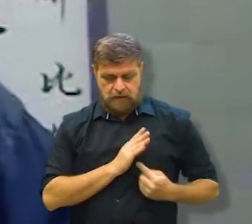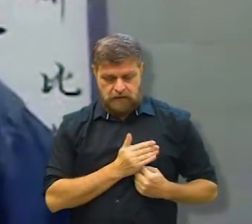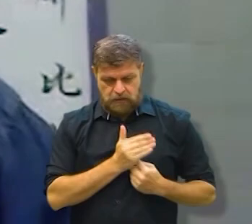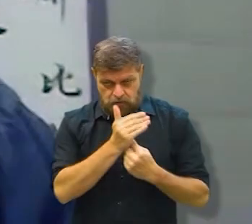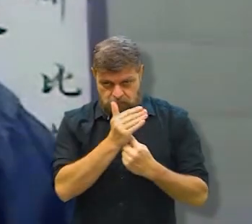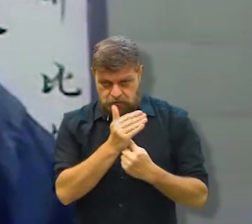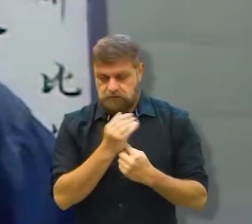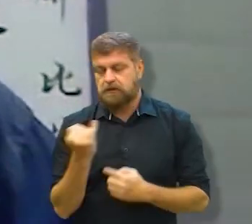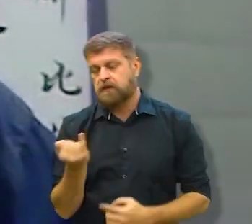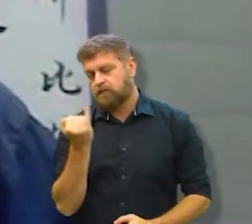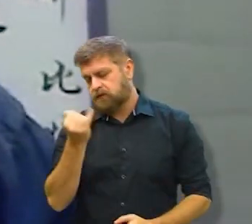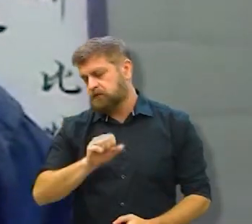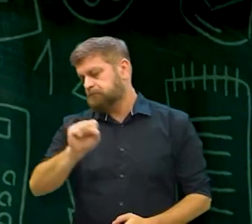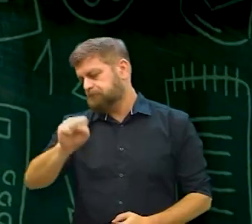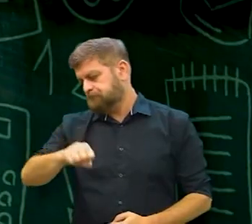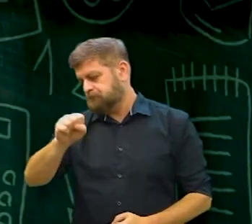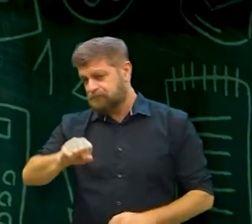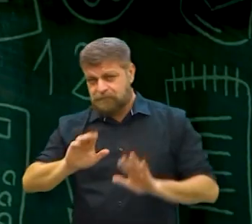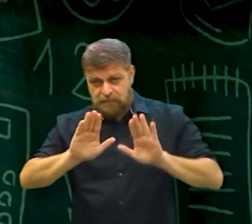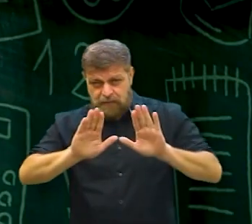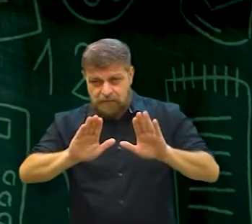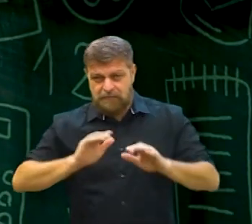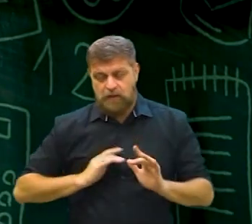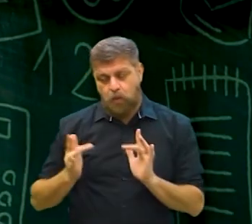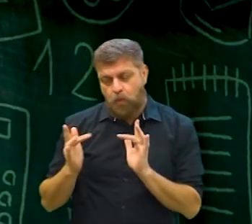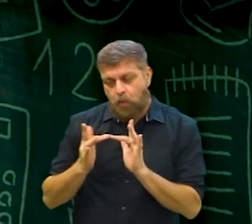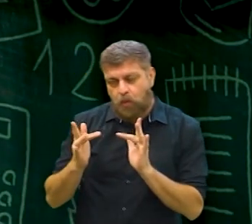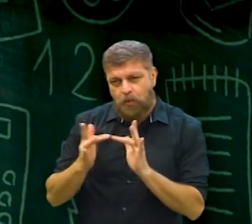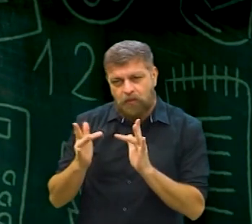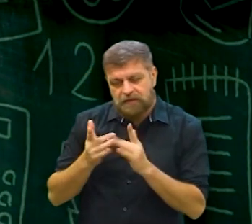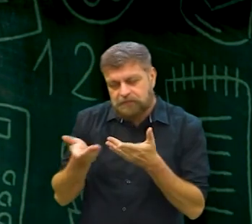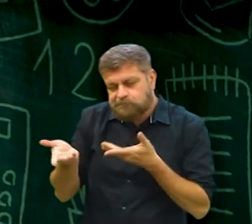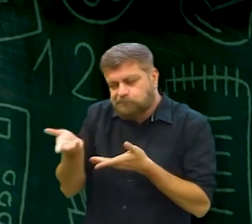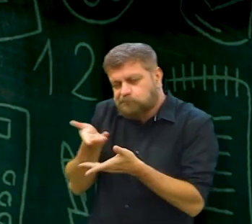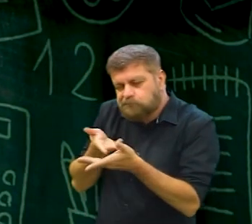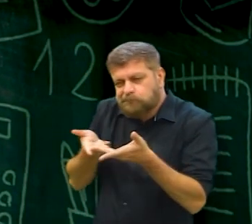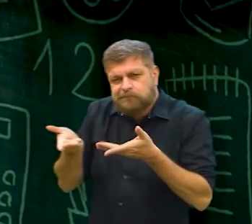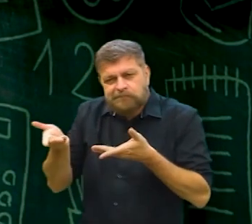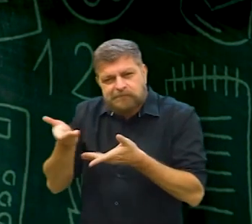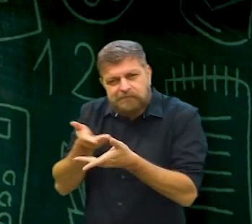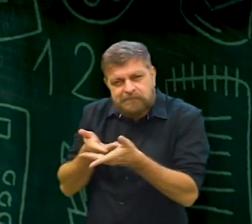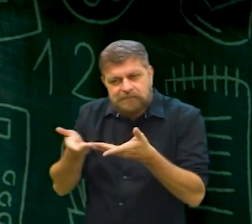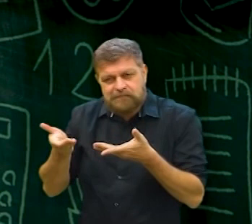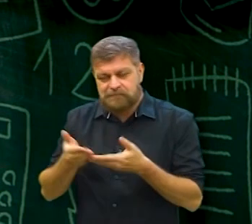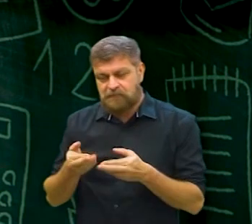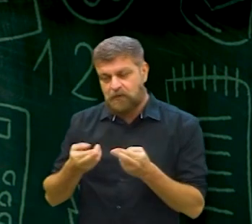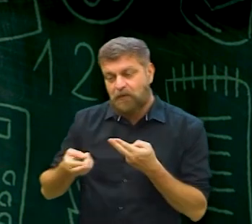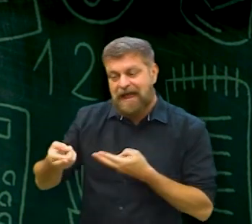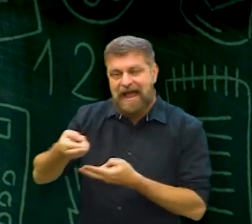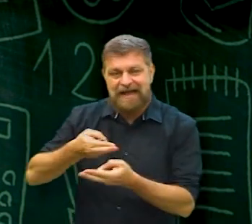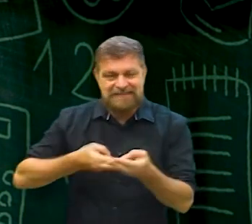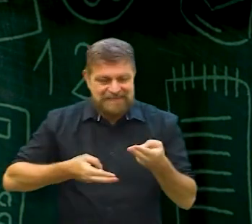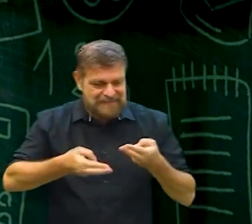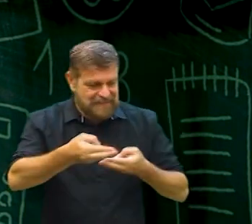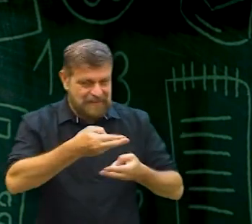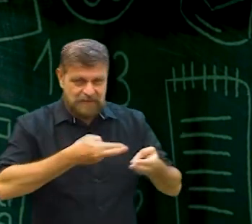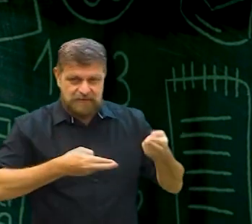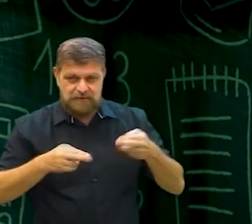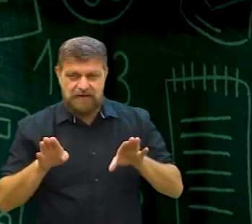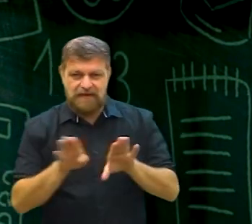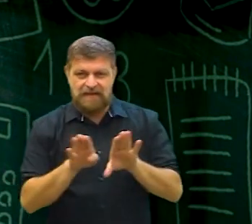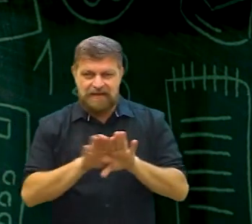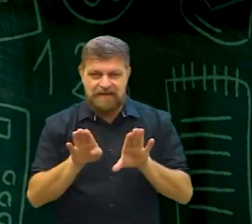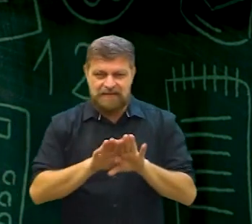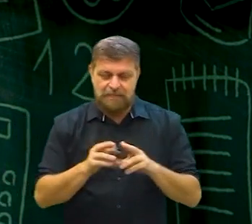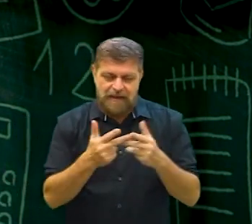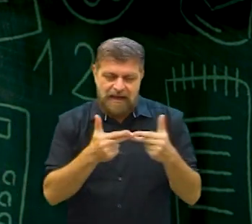importante? É sim, é muito importante. Mas o contato, a convivência, o relacionamento, o